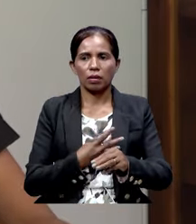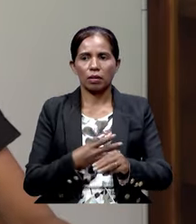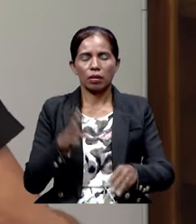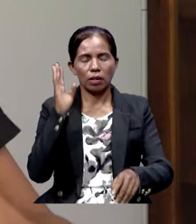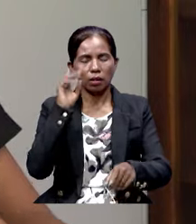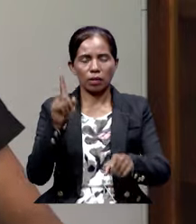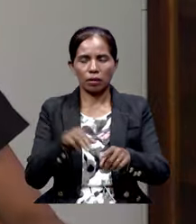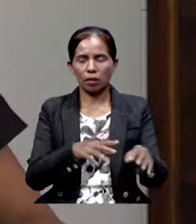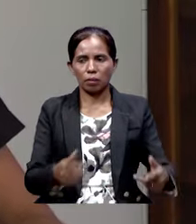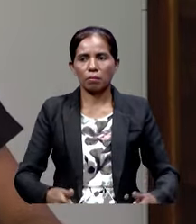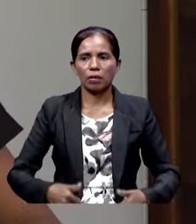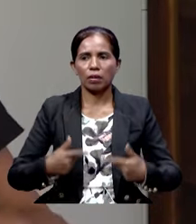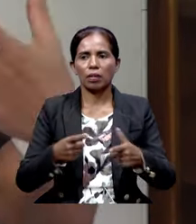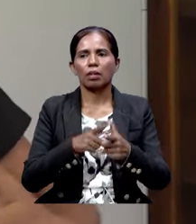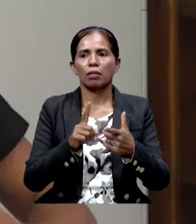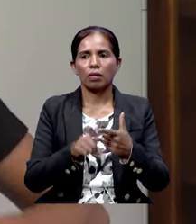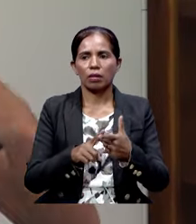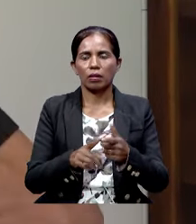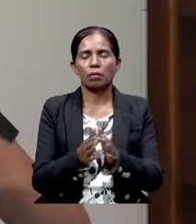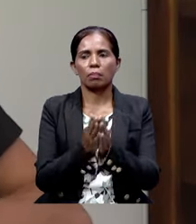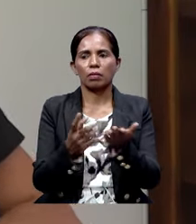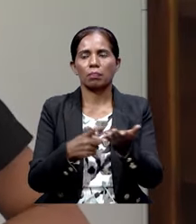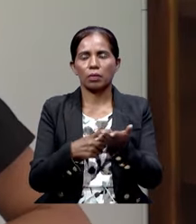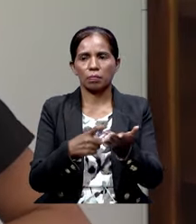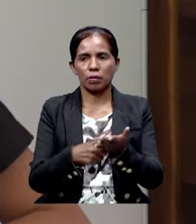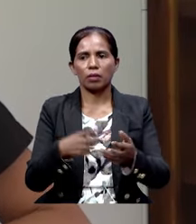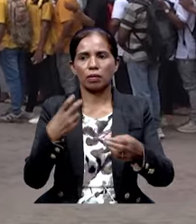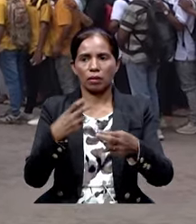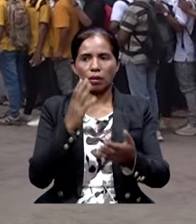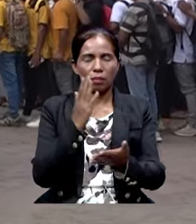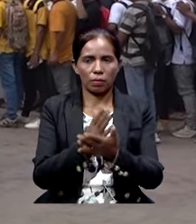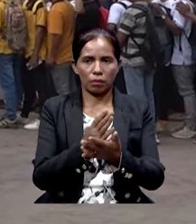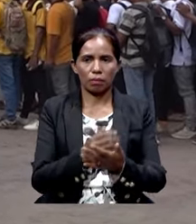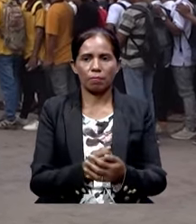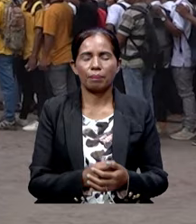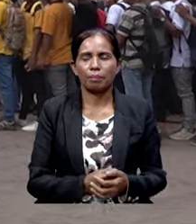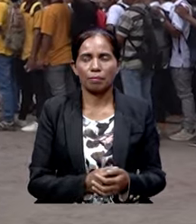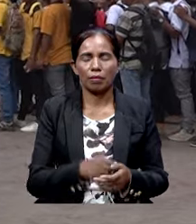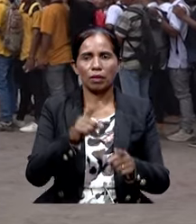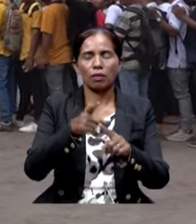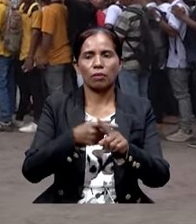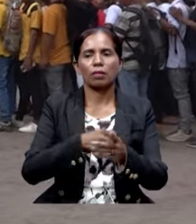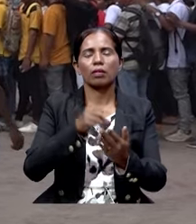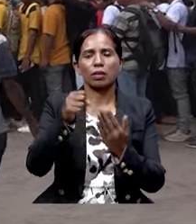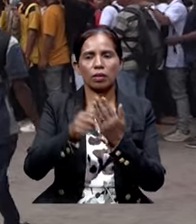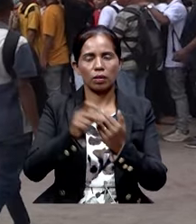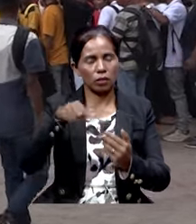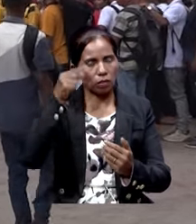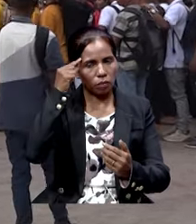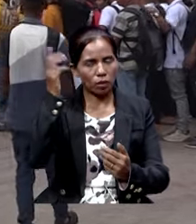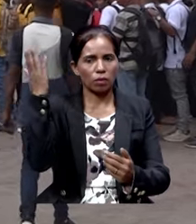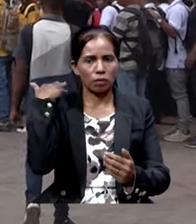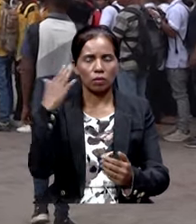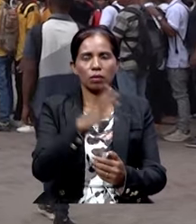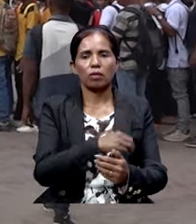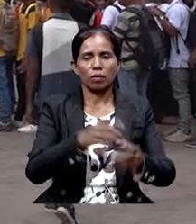nem morris mas bem depois de dane passaporte mas sai impedimento falei já foi em fulano setembro o governo atual